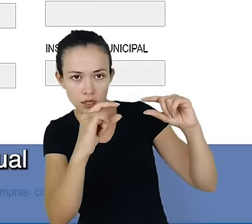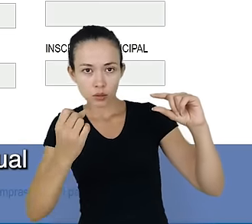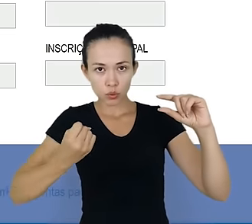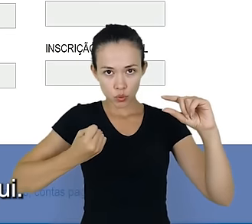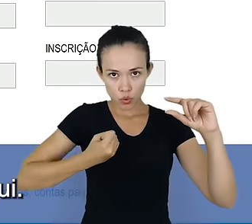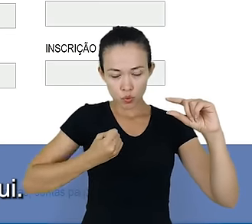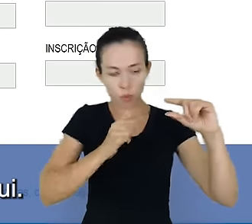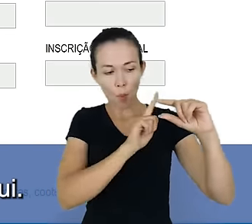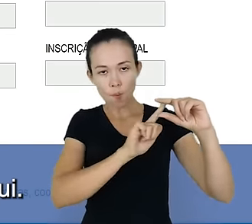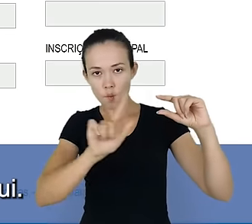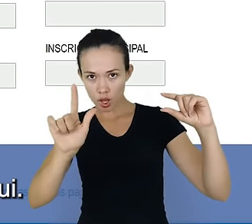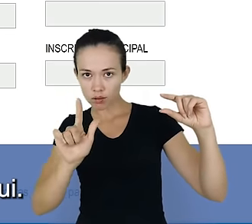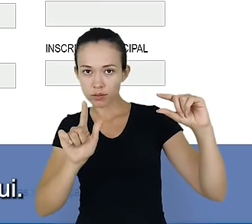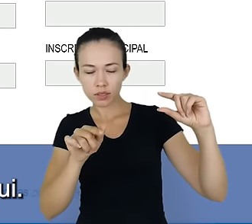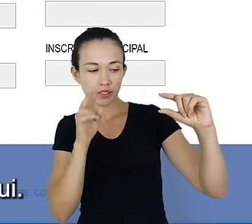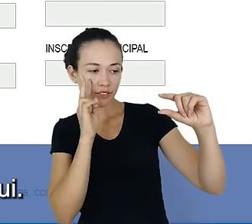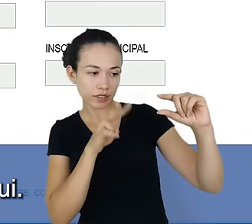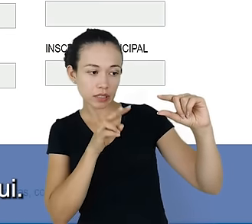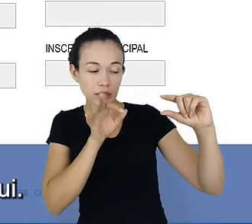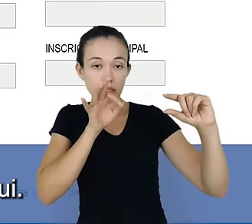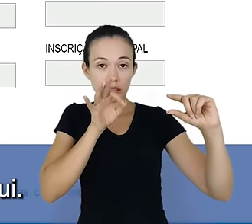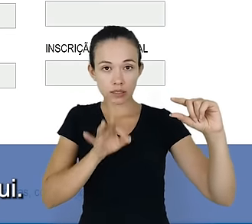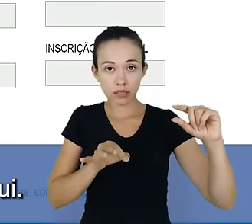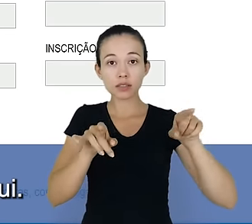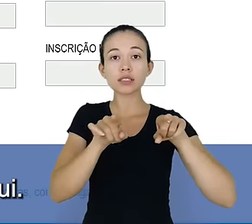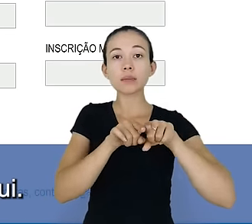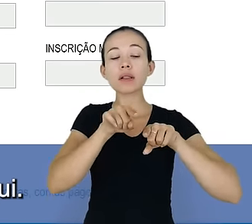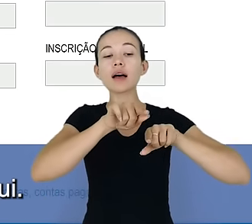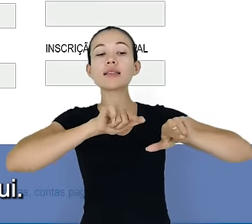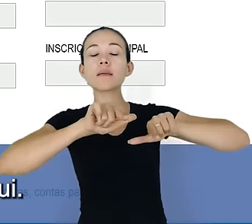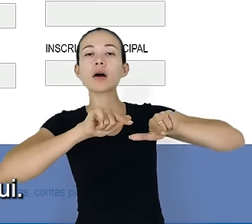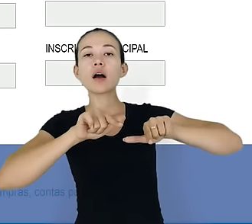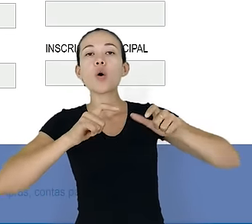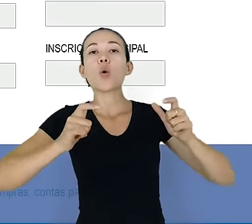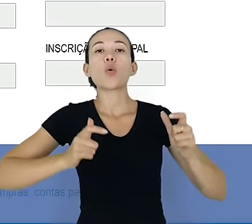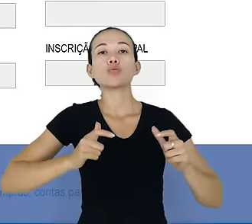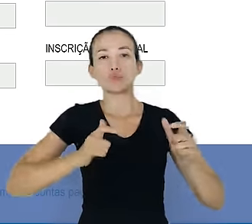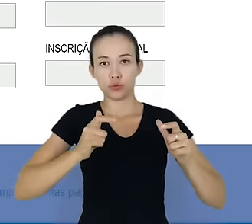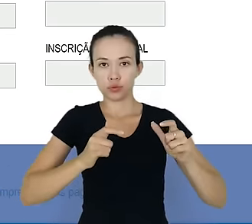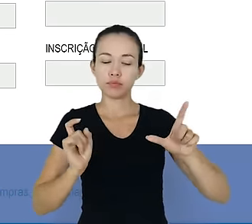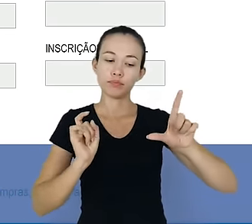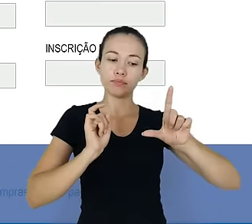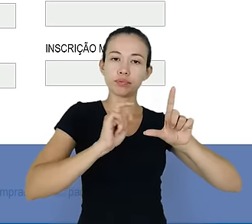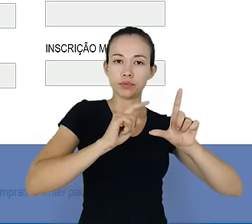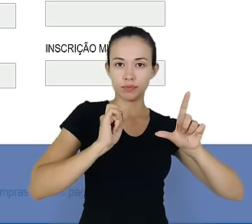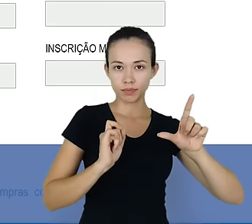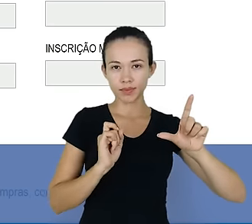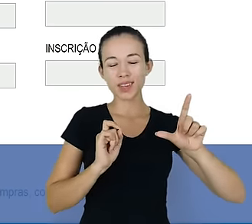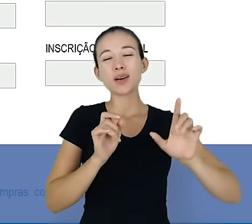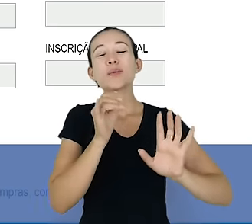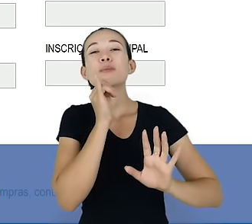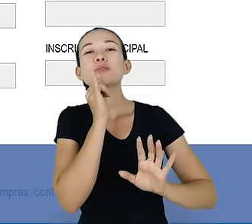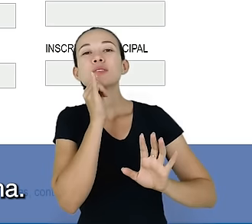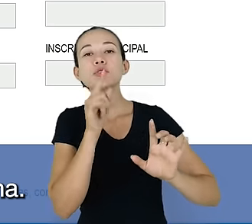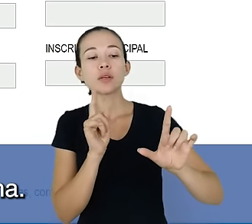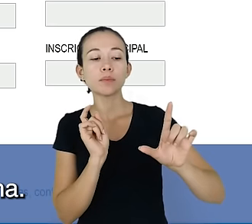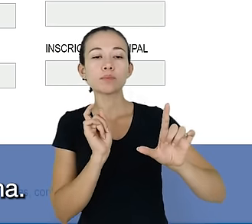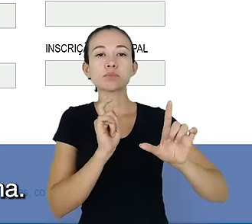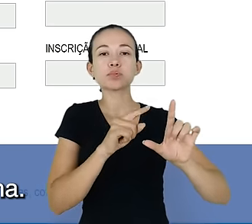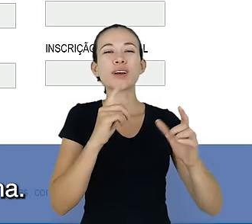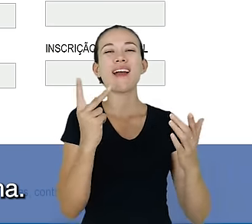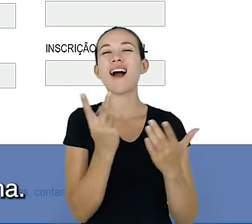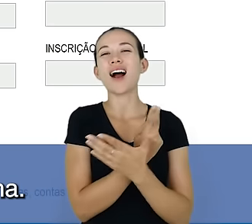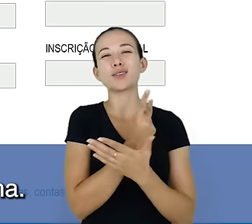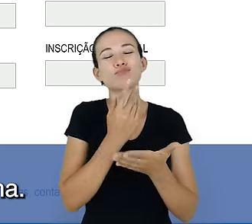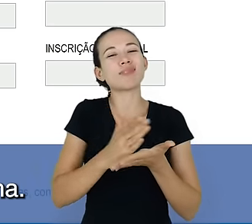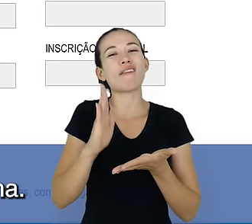em branco a área de atuação eh você seleciona aqui se você seleciona uma errada vamos dizer assim tô selecionando errada não tem nada a